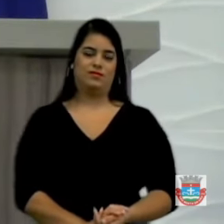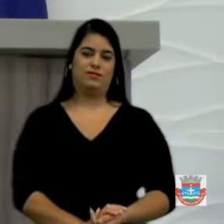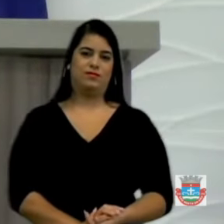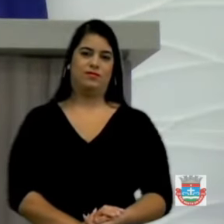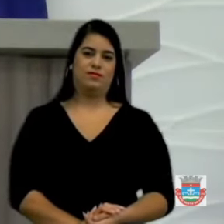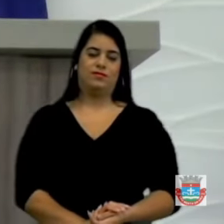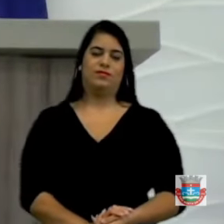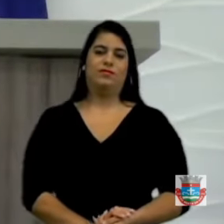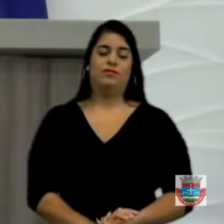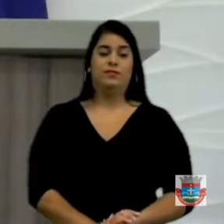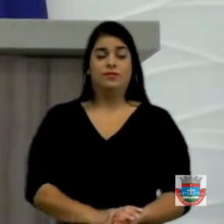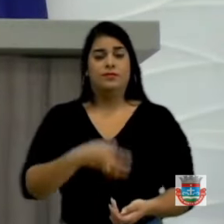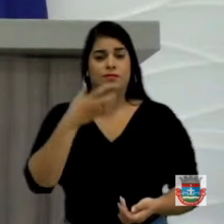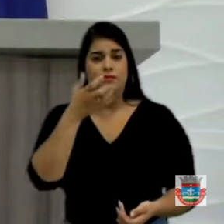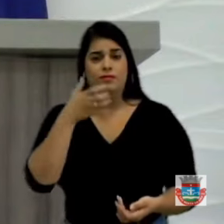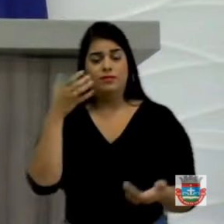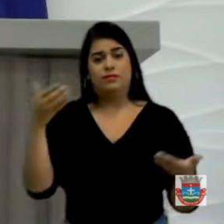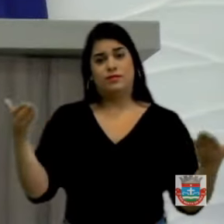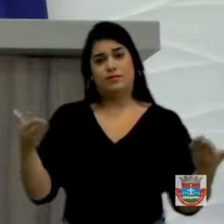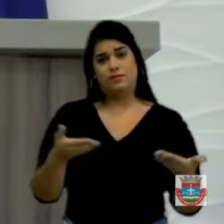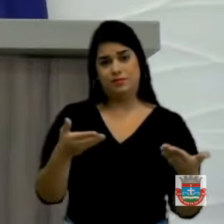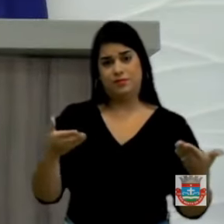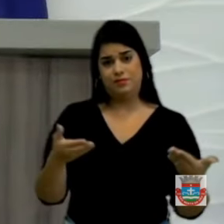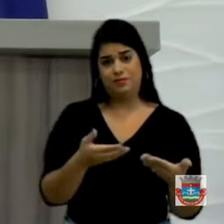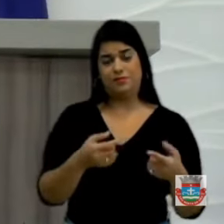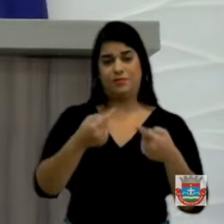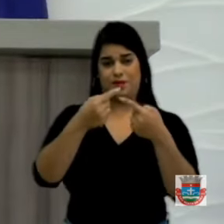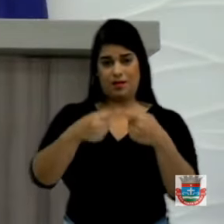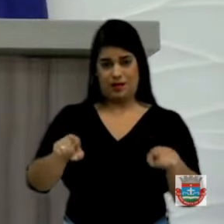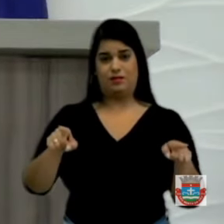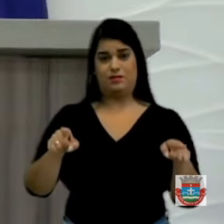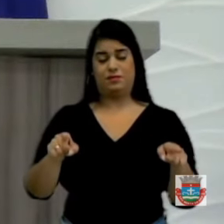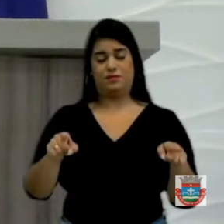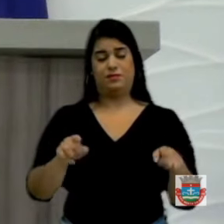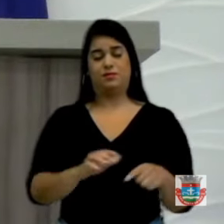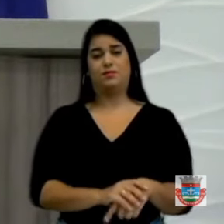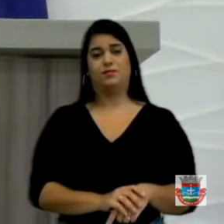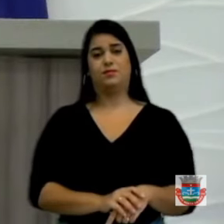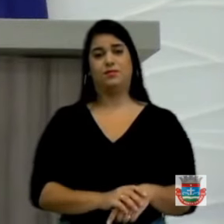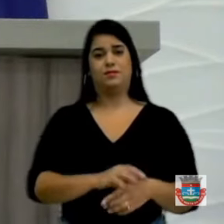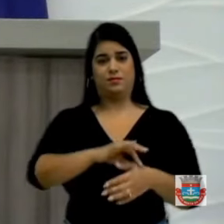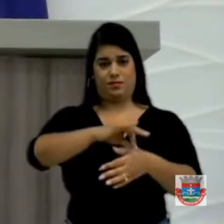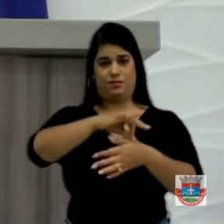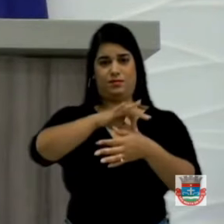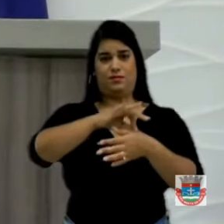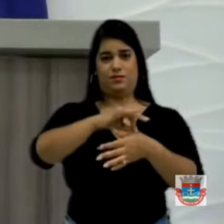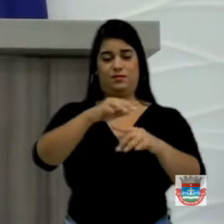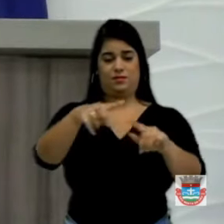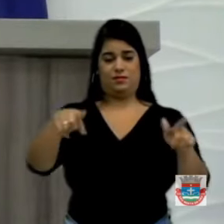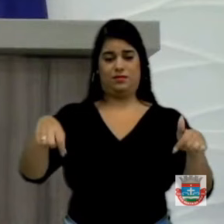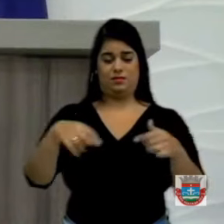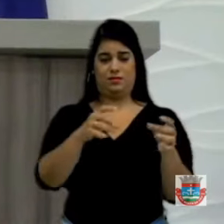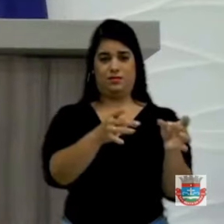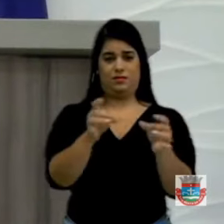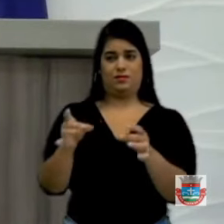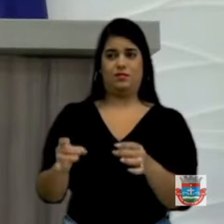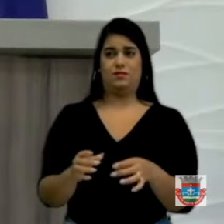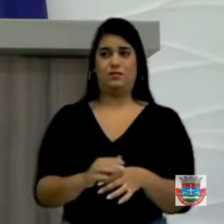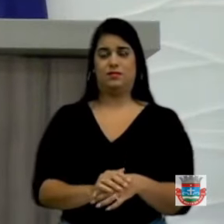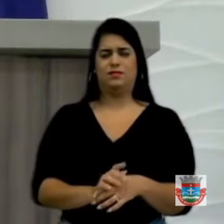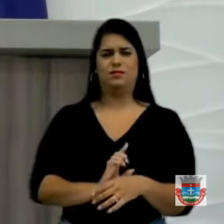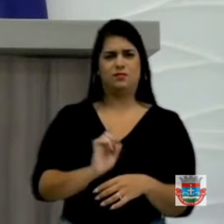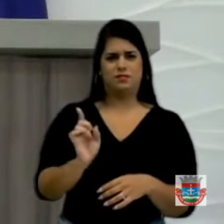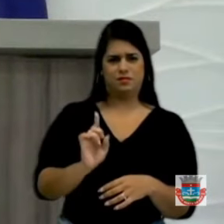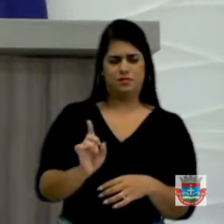E só o que fala hoje é sobre essa inauguração do açougue. A gente estava lá, a